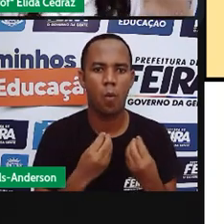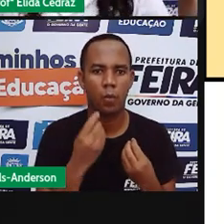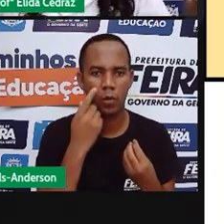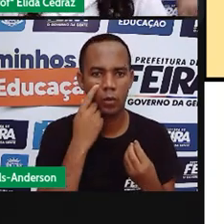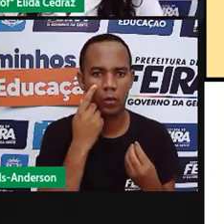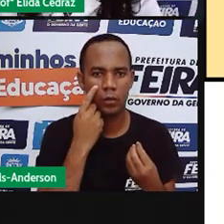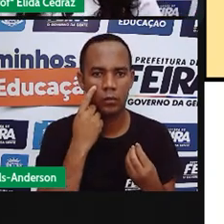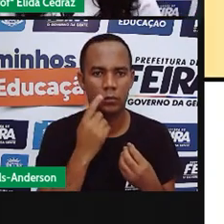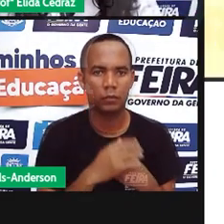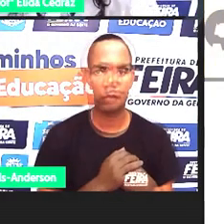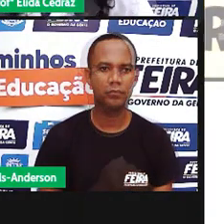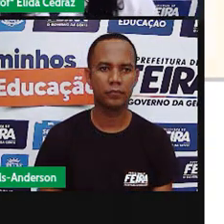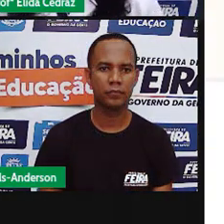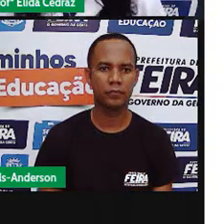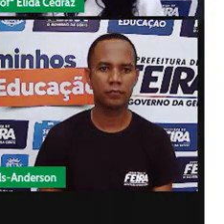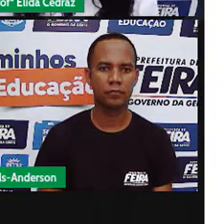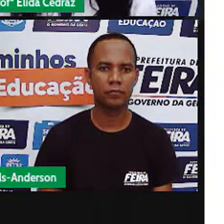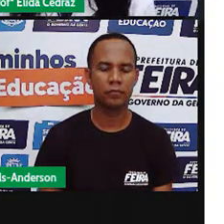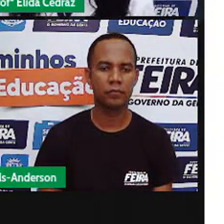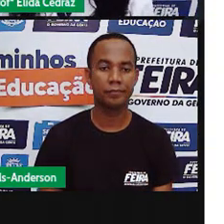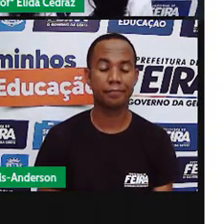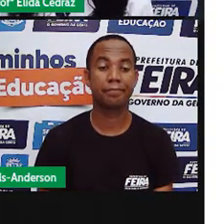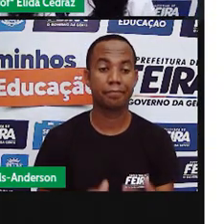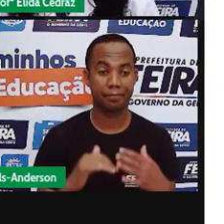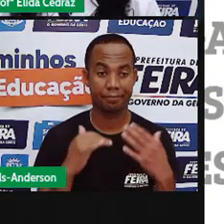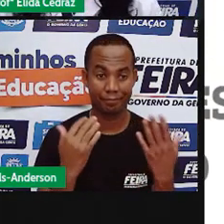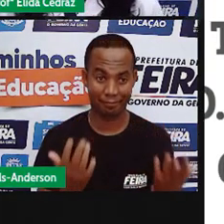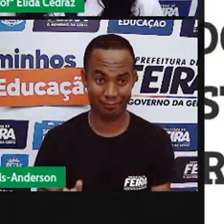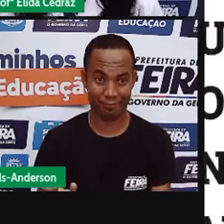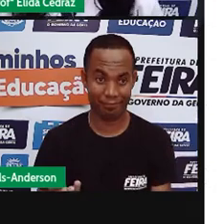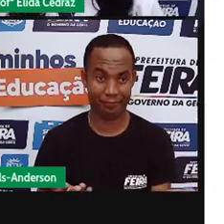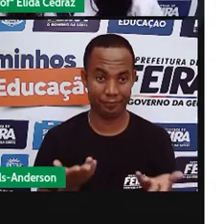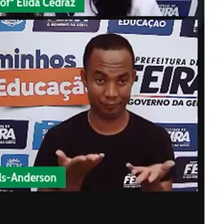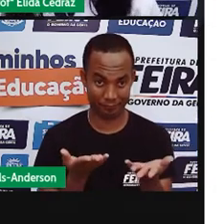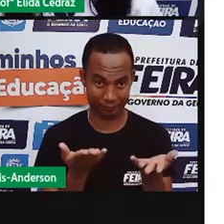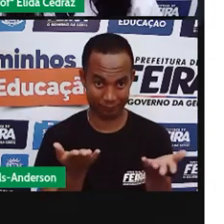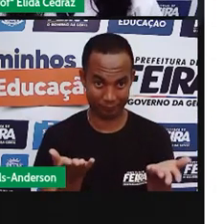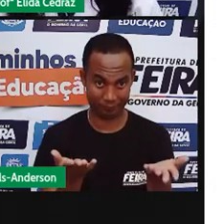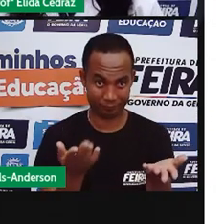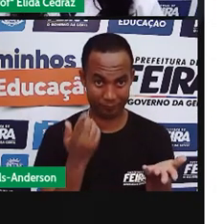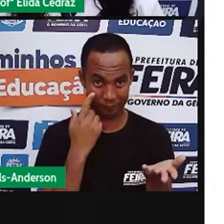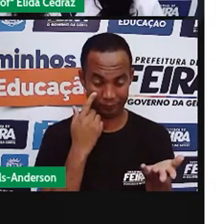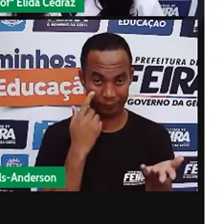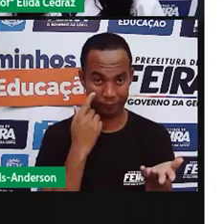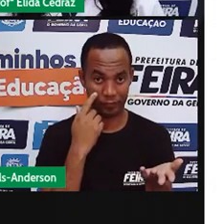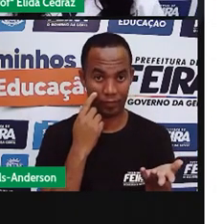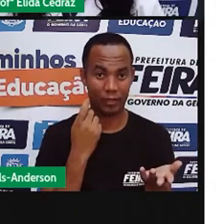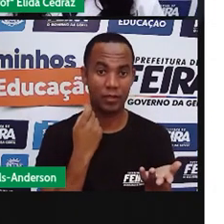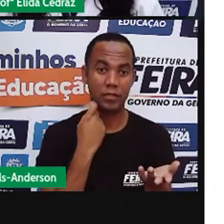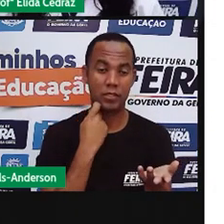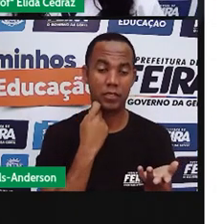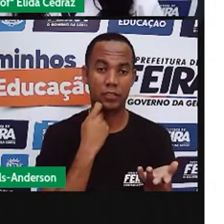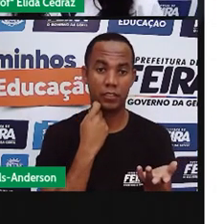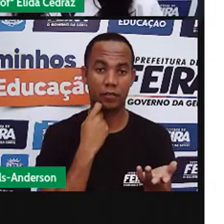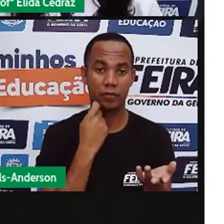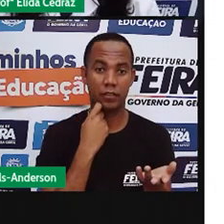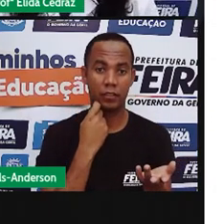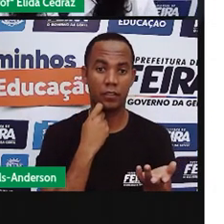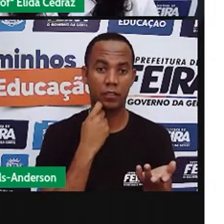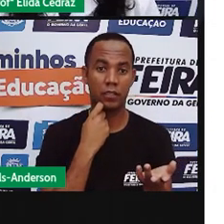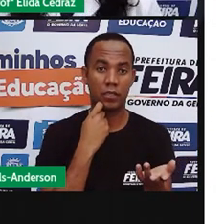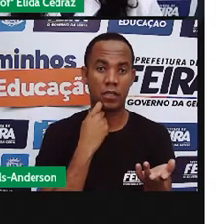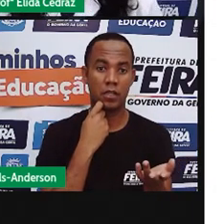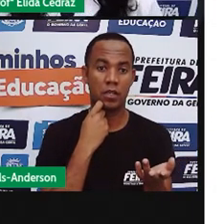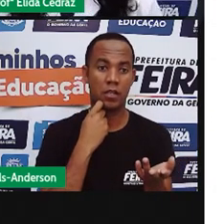que é devolver. Olha só. Era uma sexta-feira de tarde quente, ensolarada,